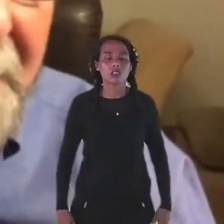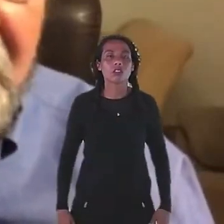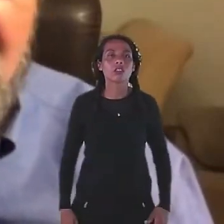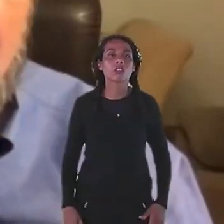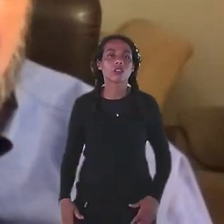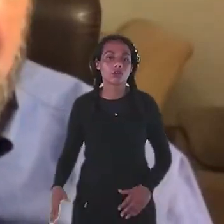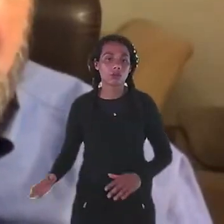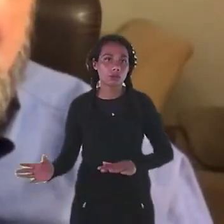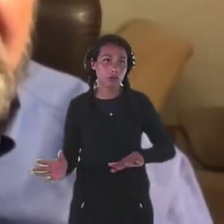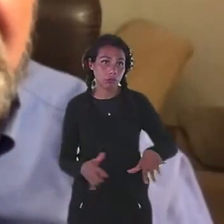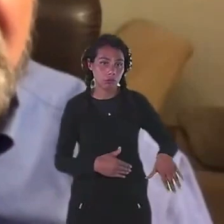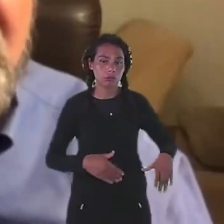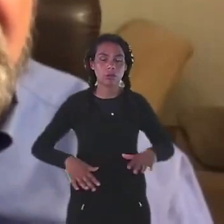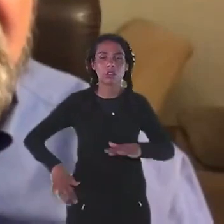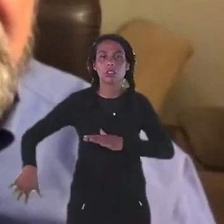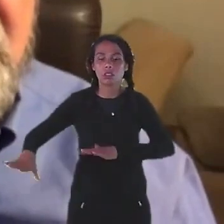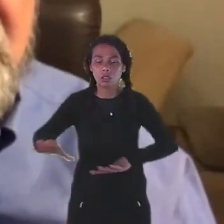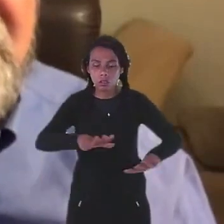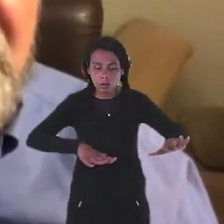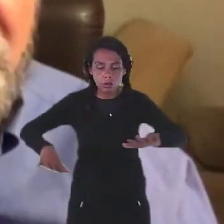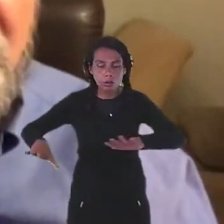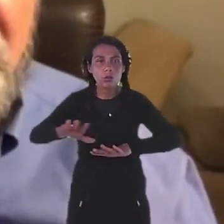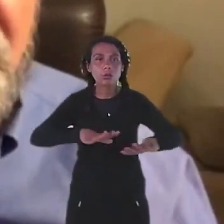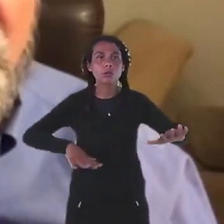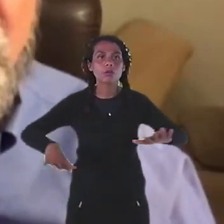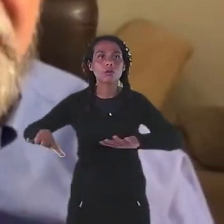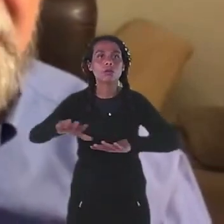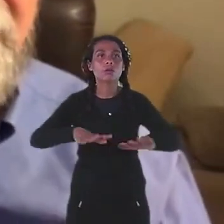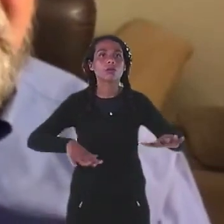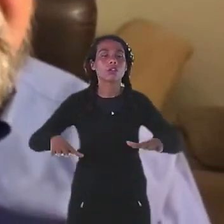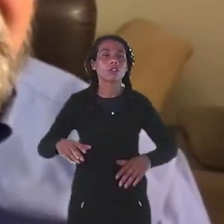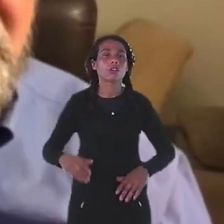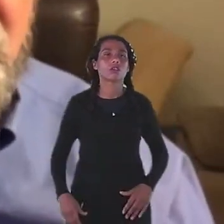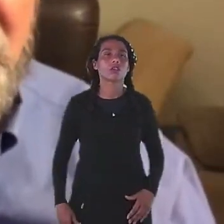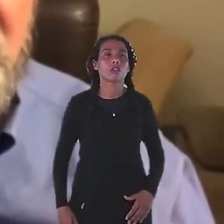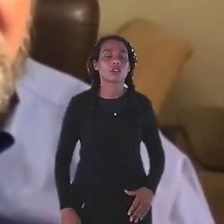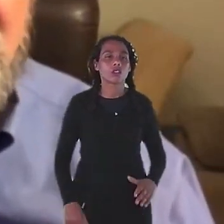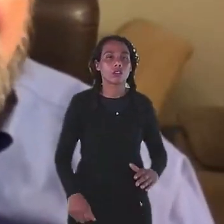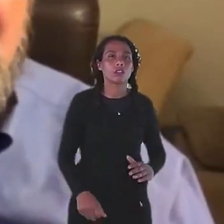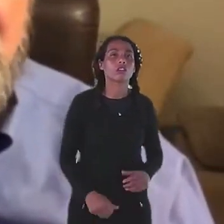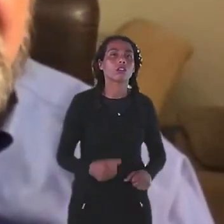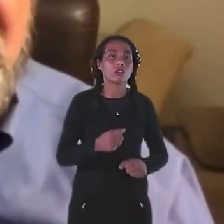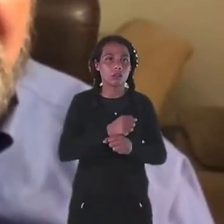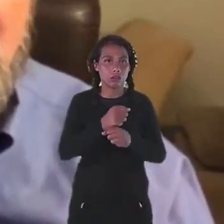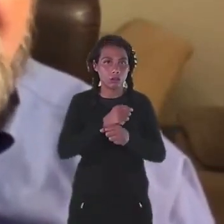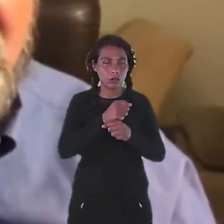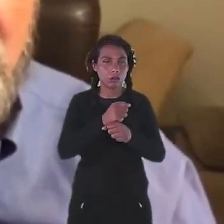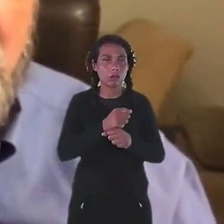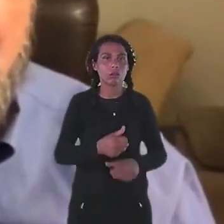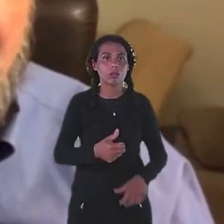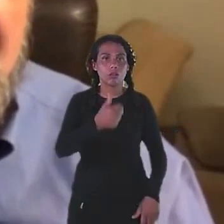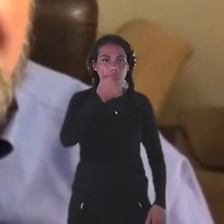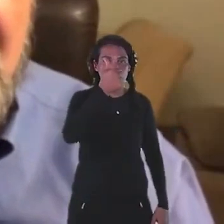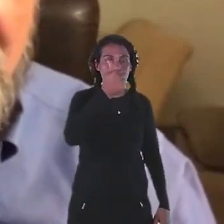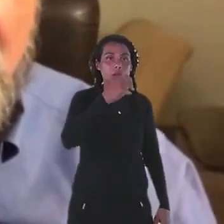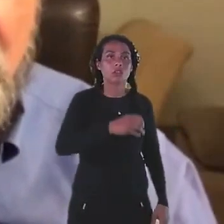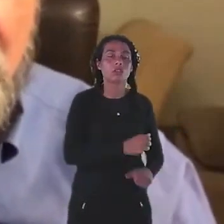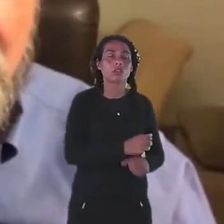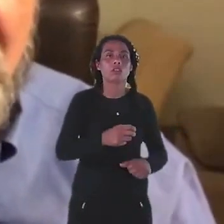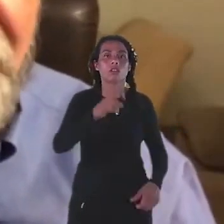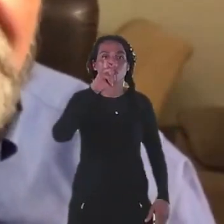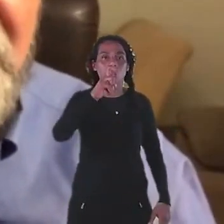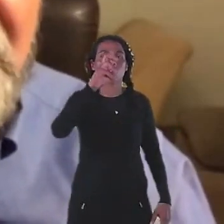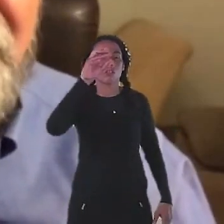de independência de Ruanda, desde os anos 50, foi criando as condições para que, quando o